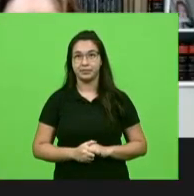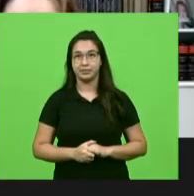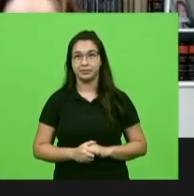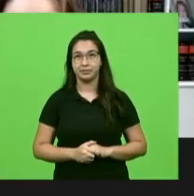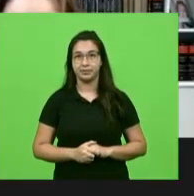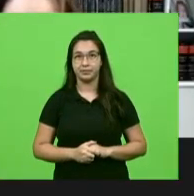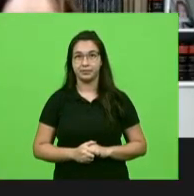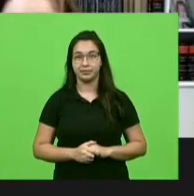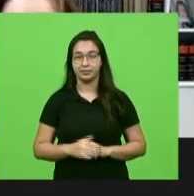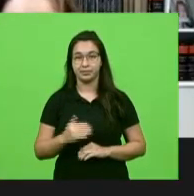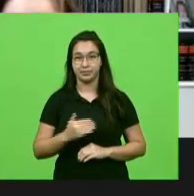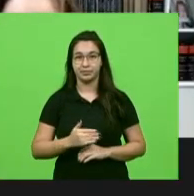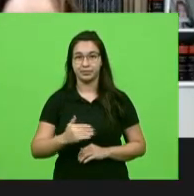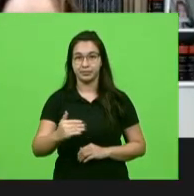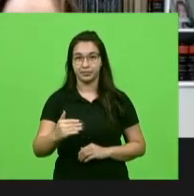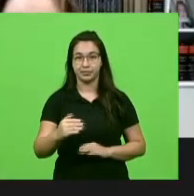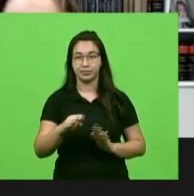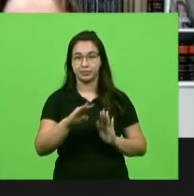Seguindo o nosso roteiro,